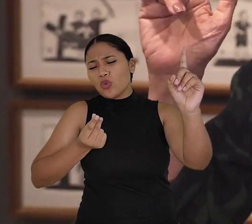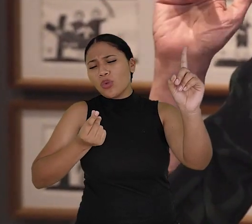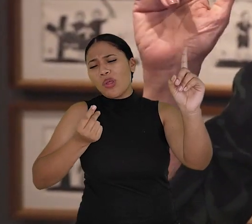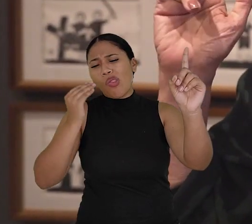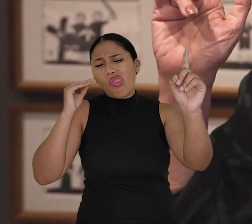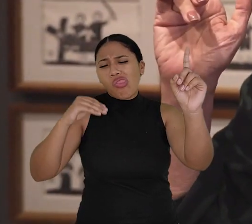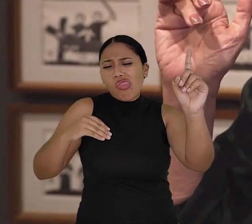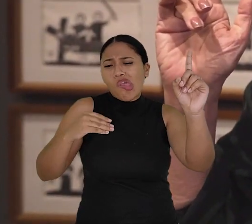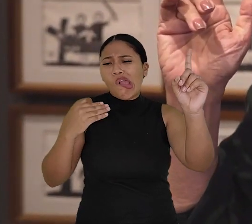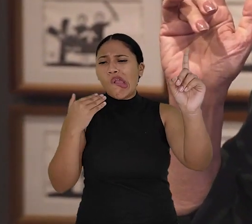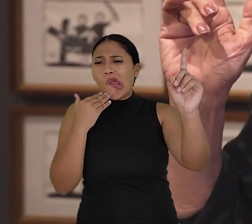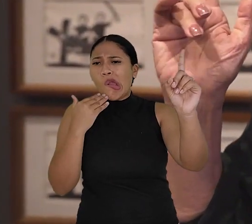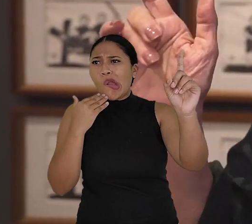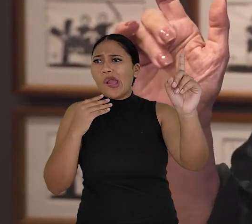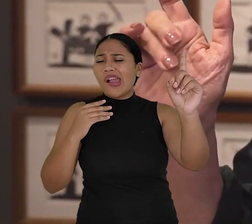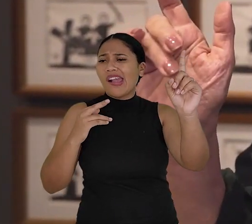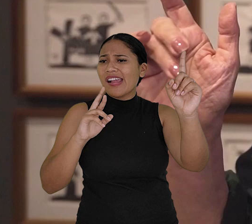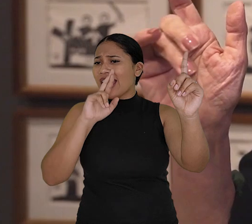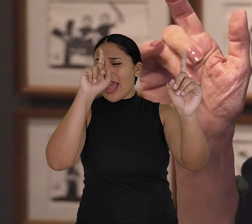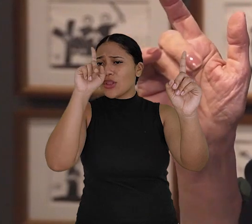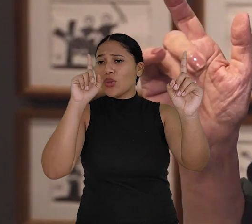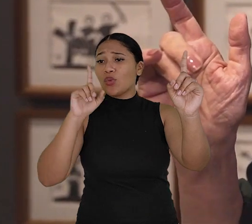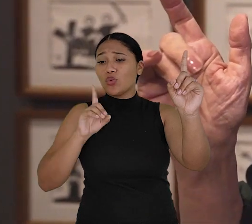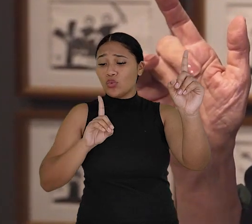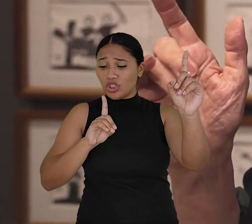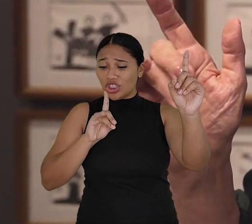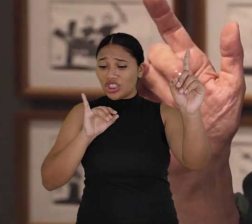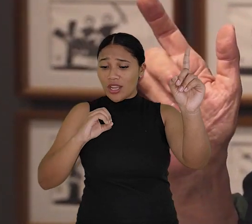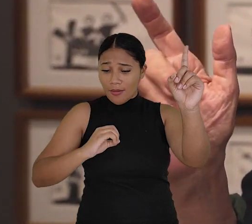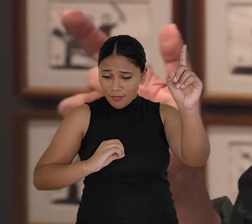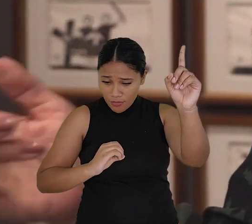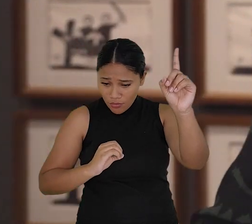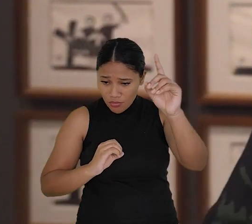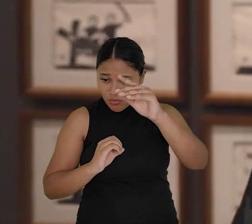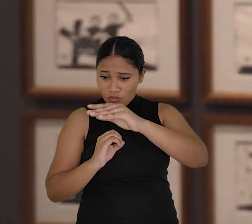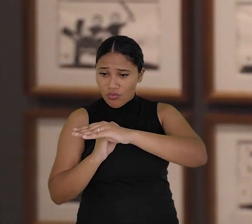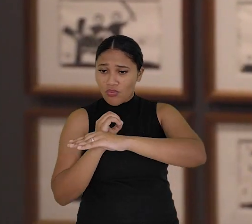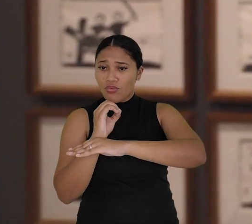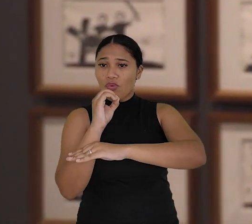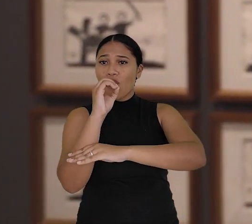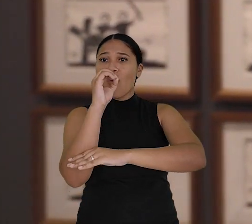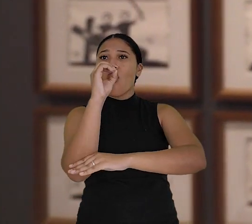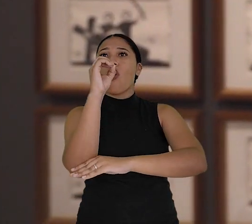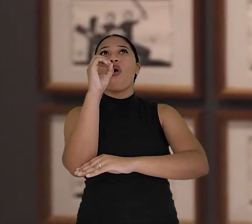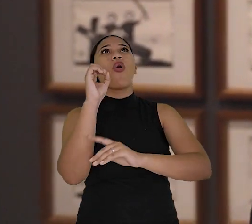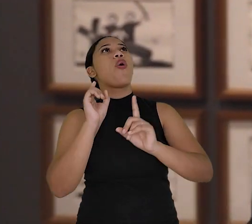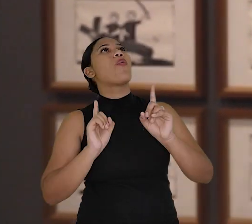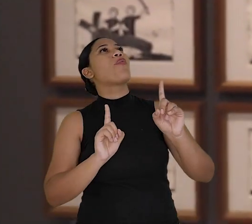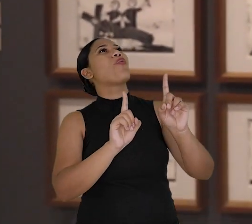muito, sem fracasso e sem engano, até ver chegar o dia de encontrarmos